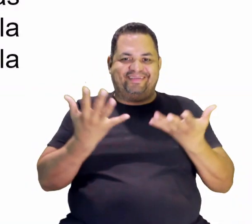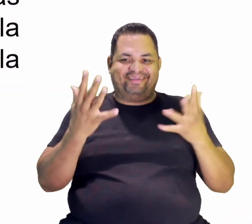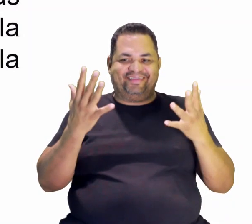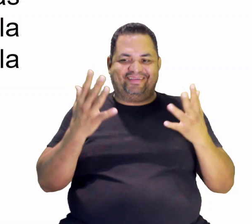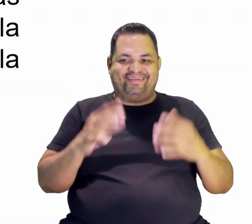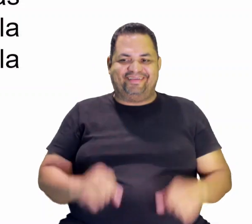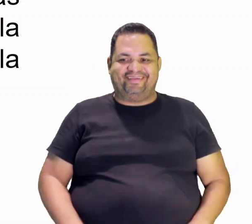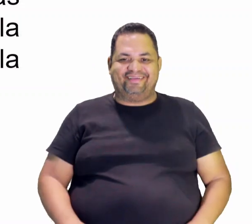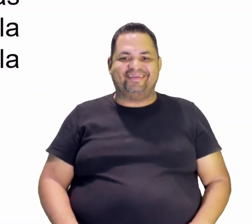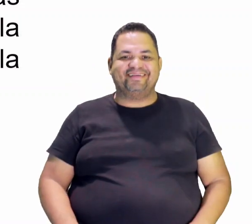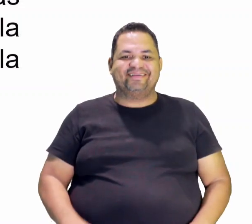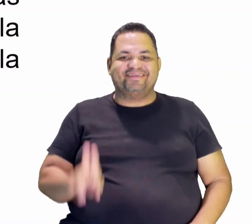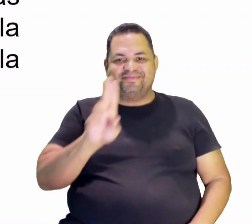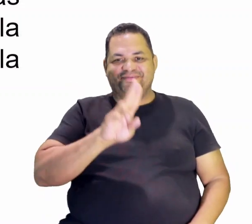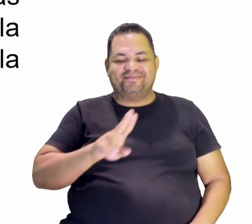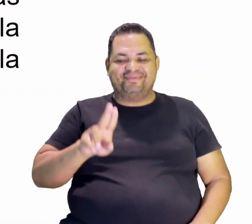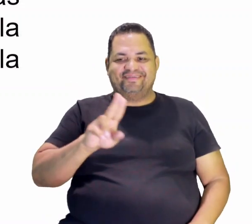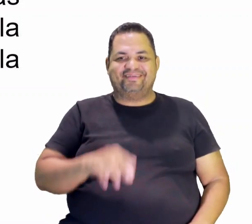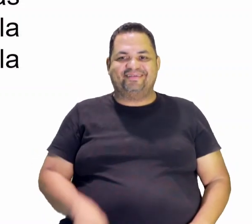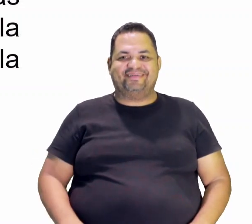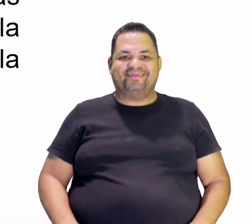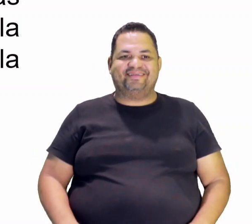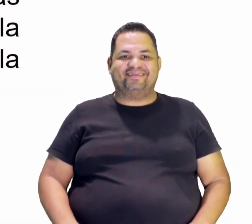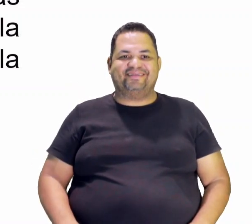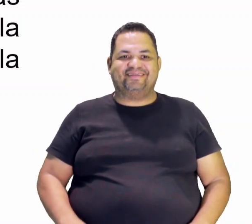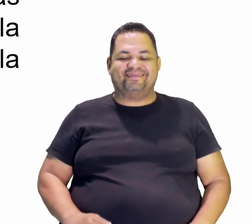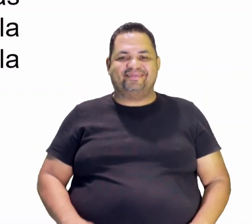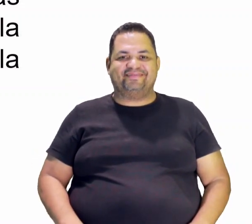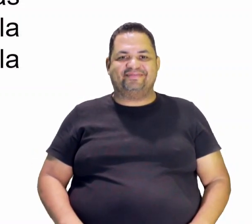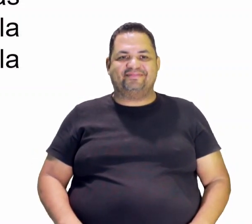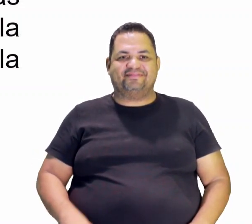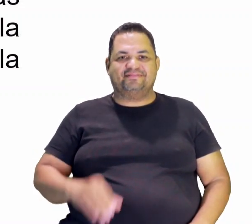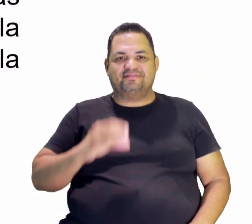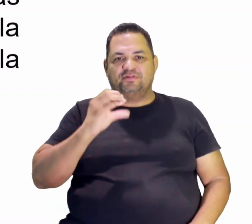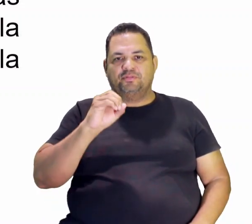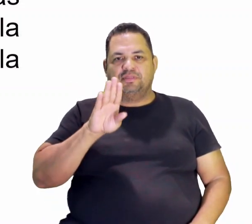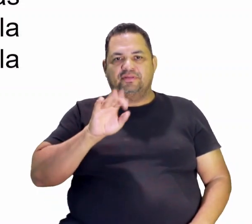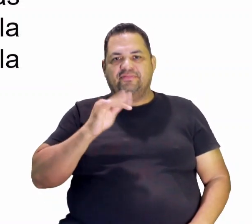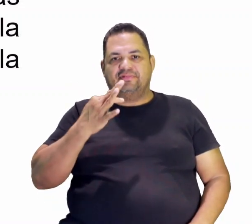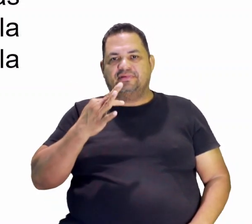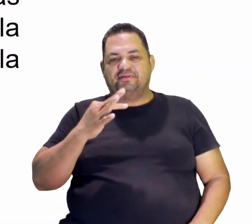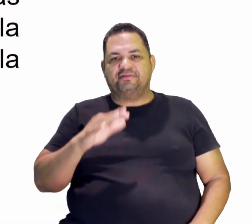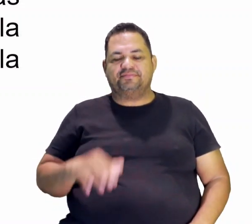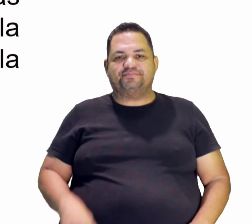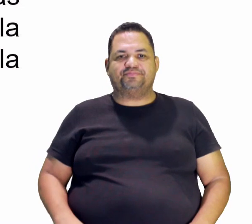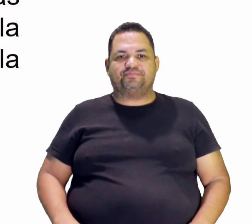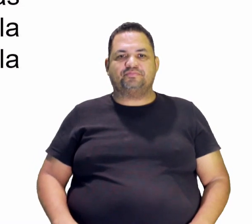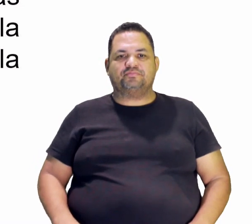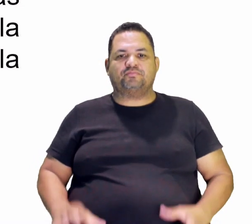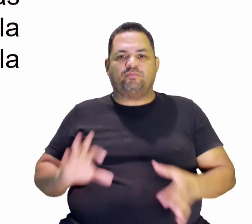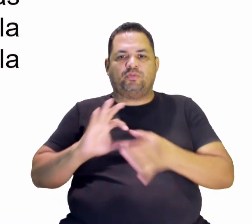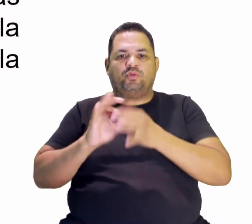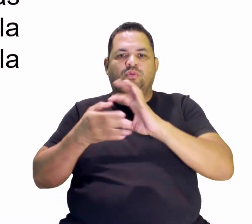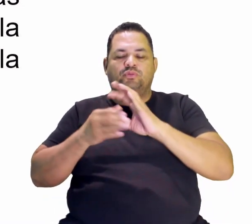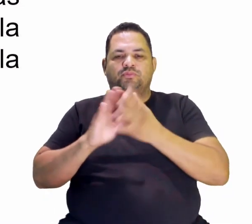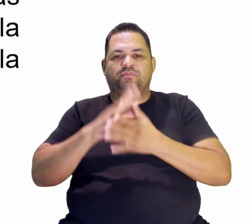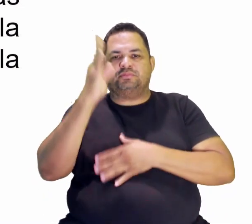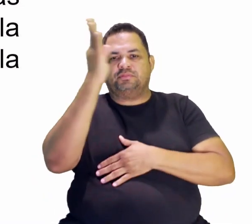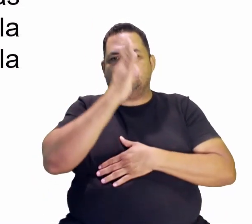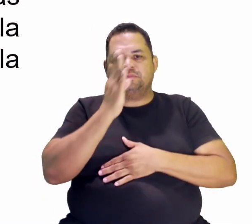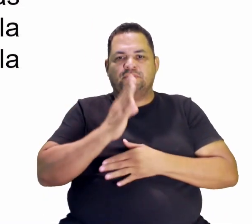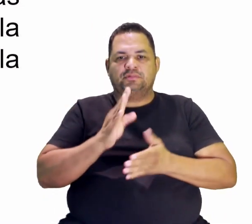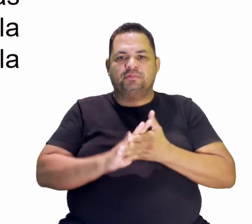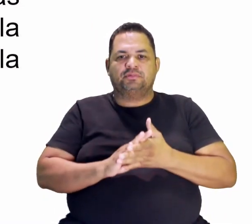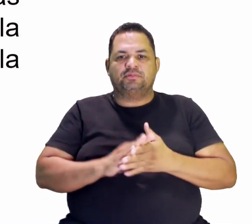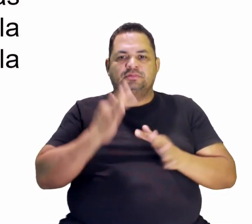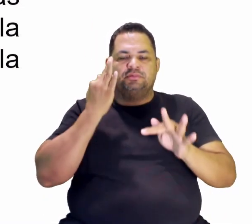né? Usa as mãos aí. Bom, OBF de 2017, OBF é a Olimpíadas Brasileira de Física, tem